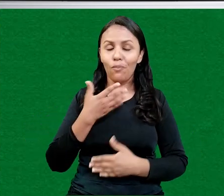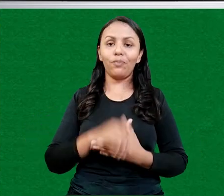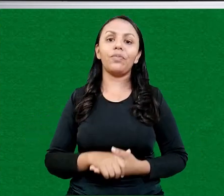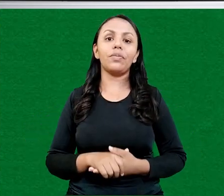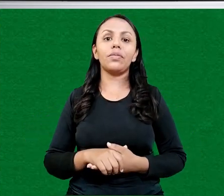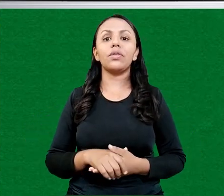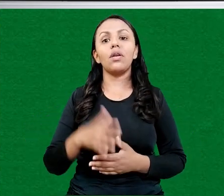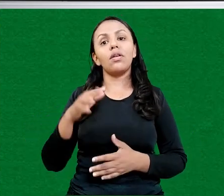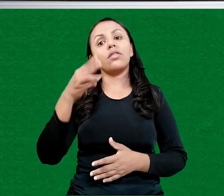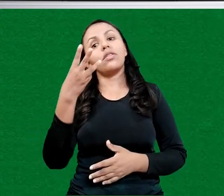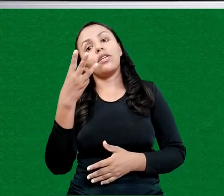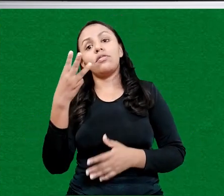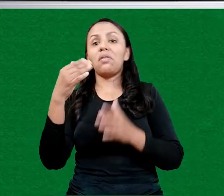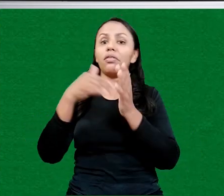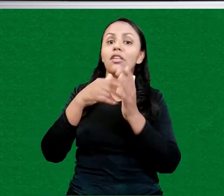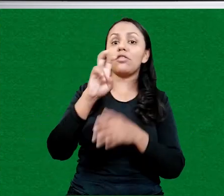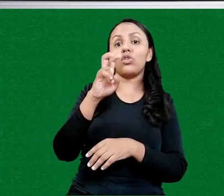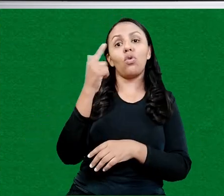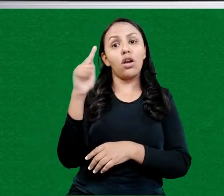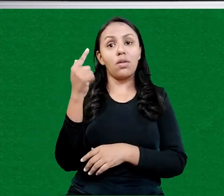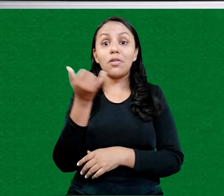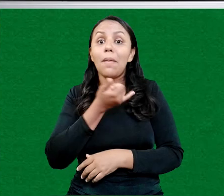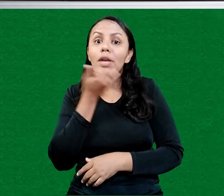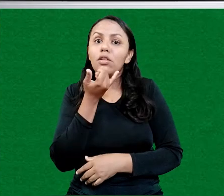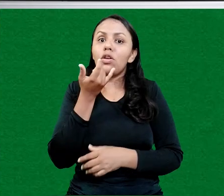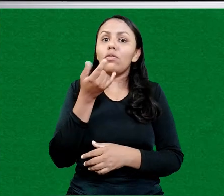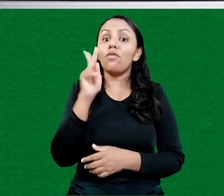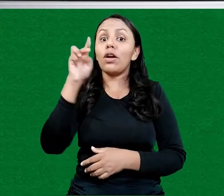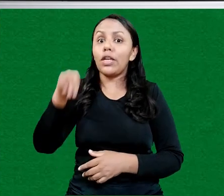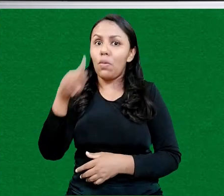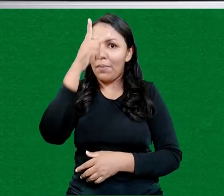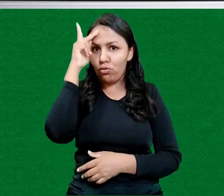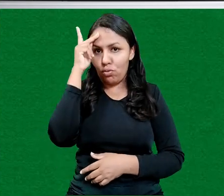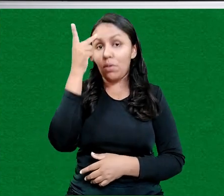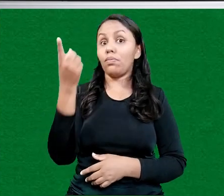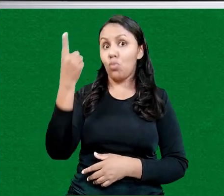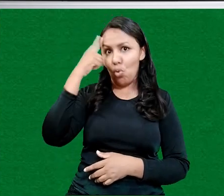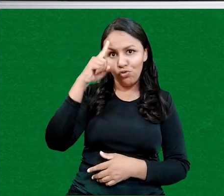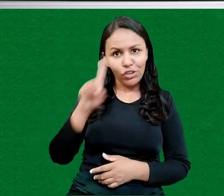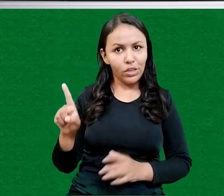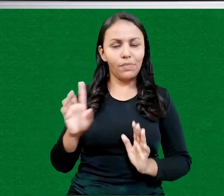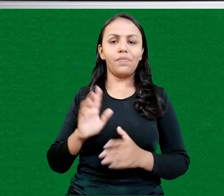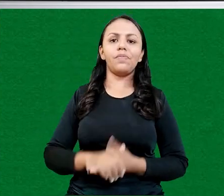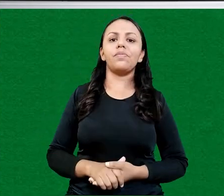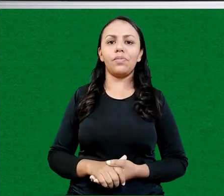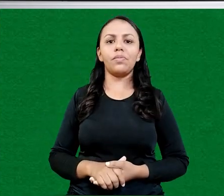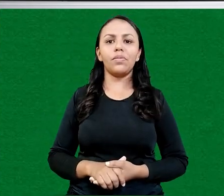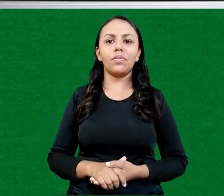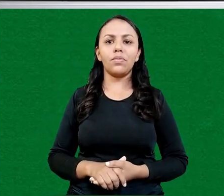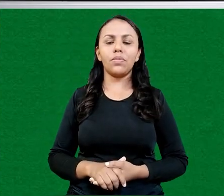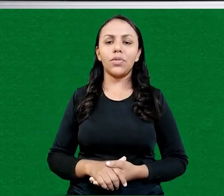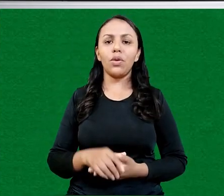você tem de 3 a 5 gramas de carboidrato por quilo de peso por pessoa por dia. Então, você tem ali o